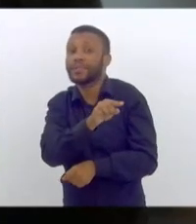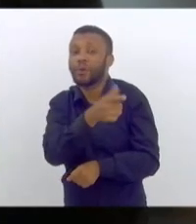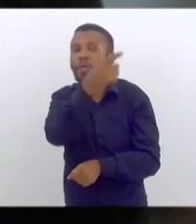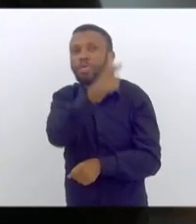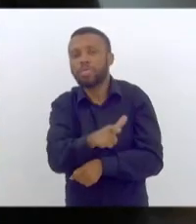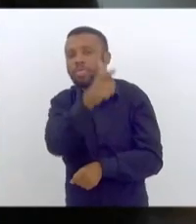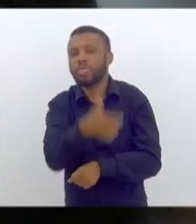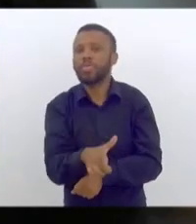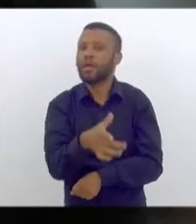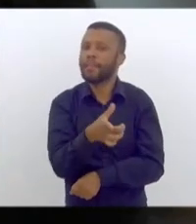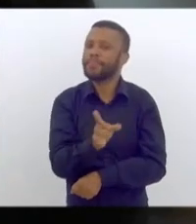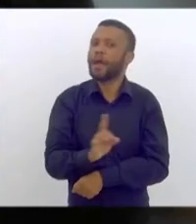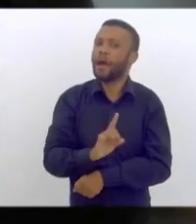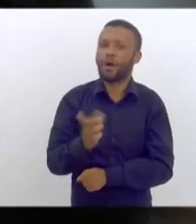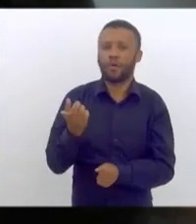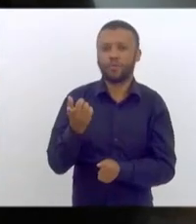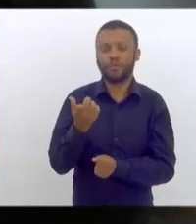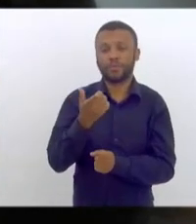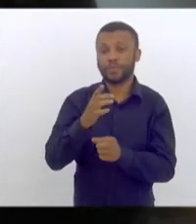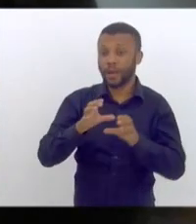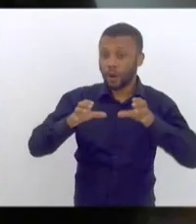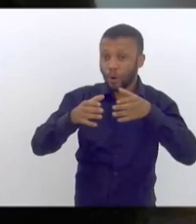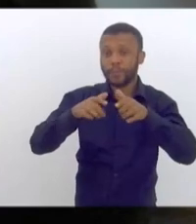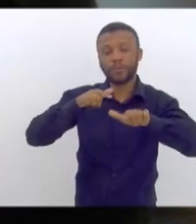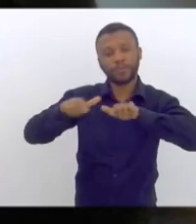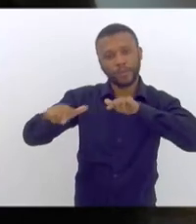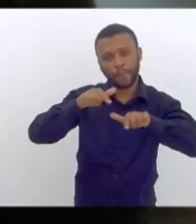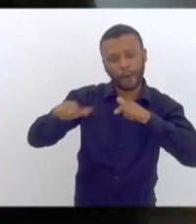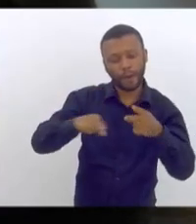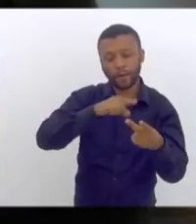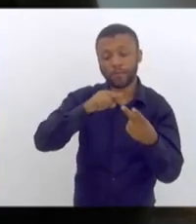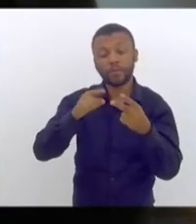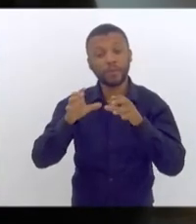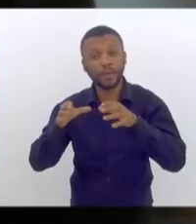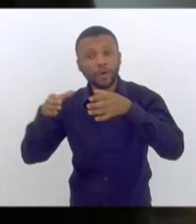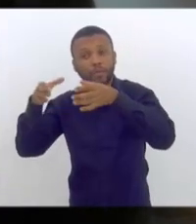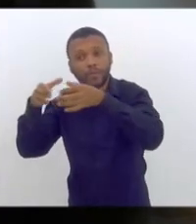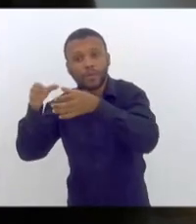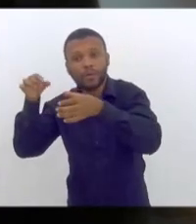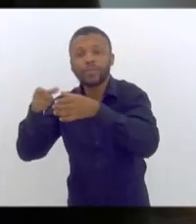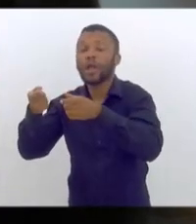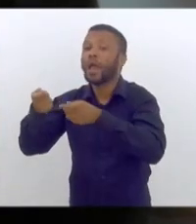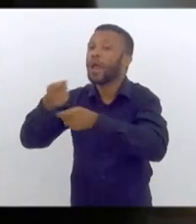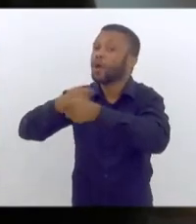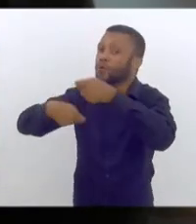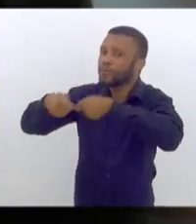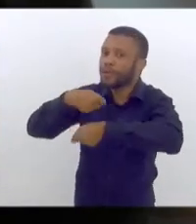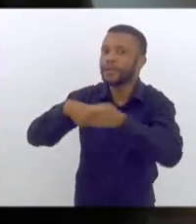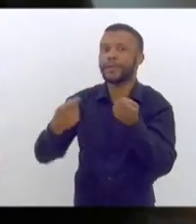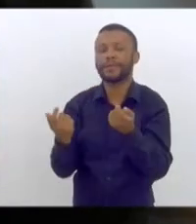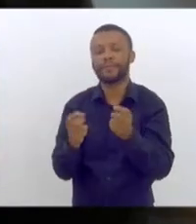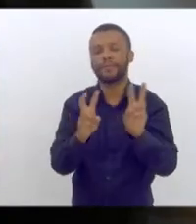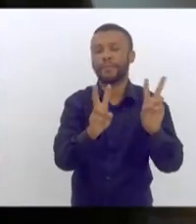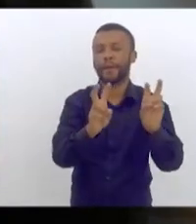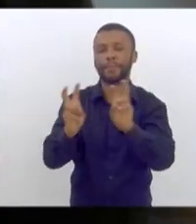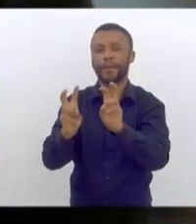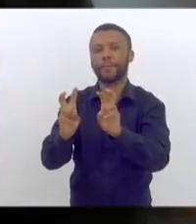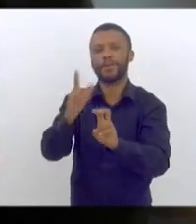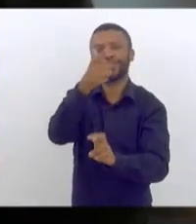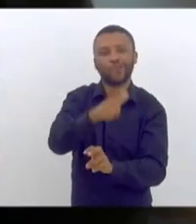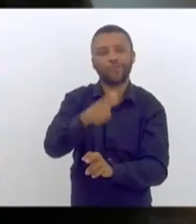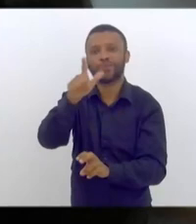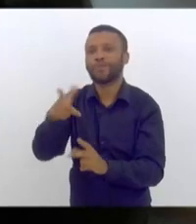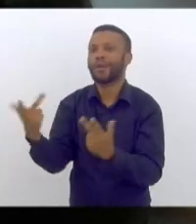como emendas e a comissão de trabalho e a comissão de economias tão repetidas também como